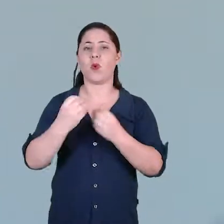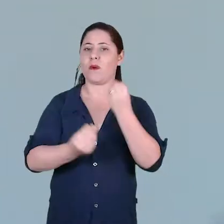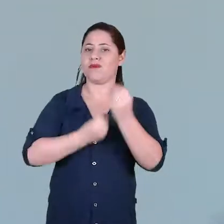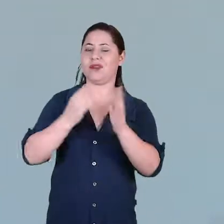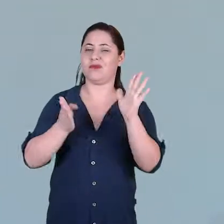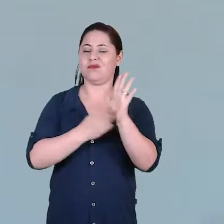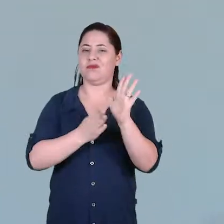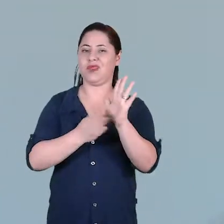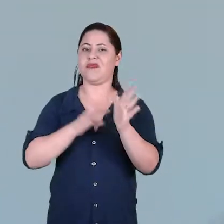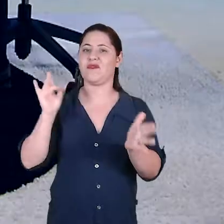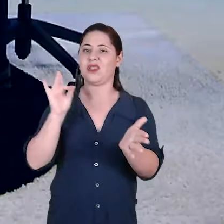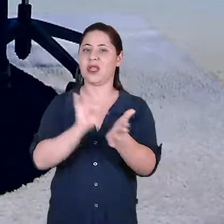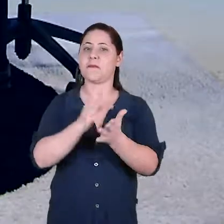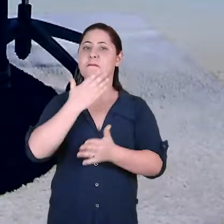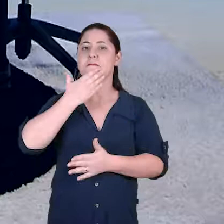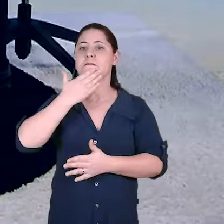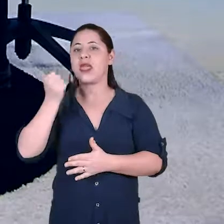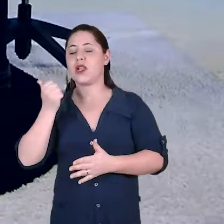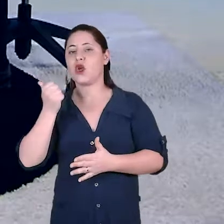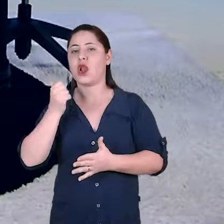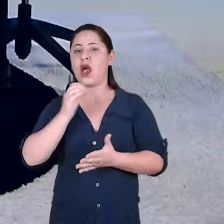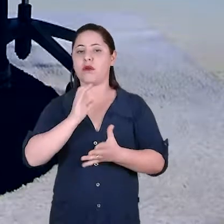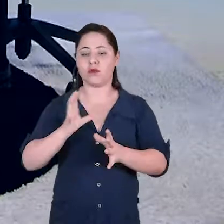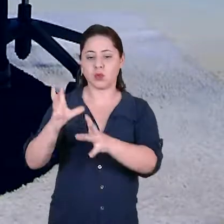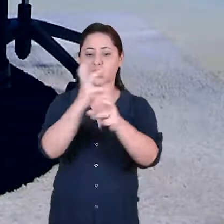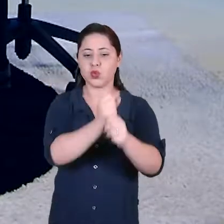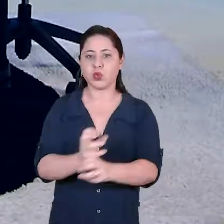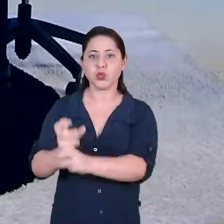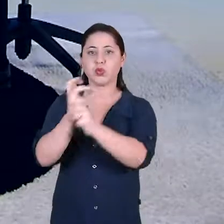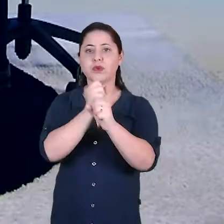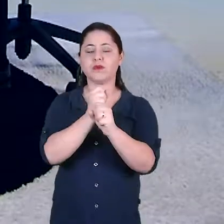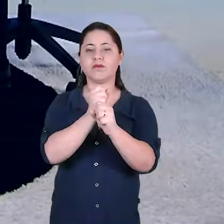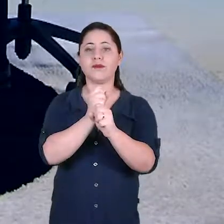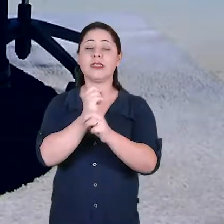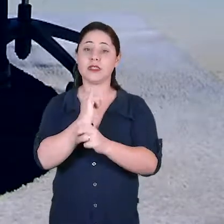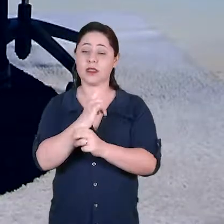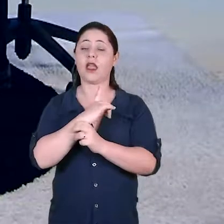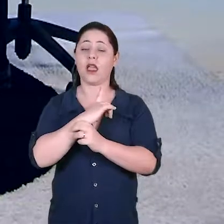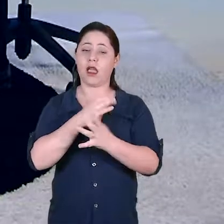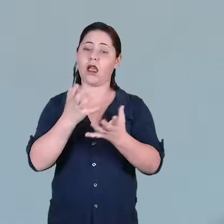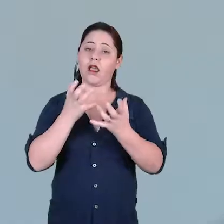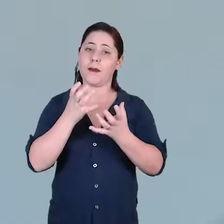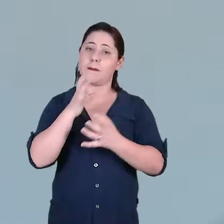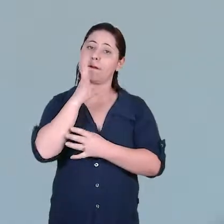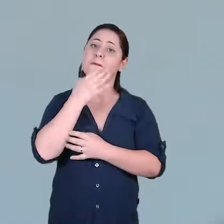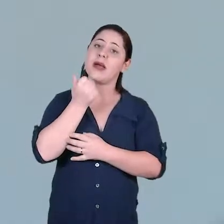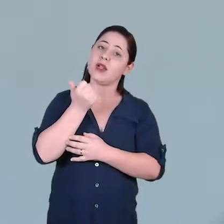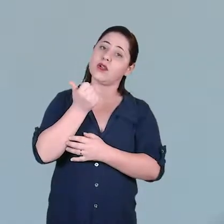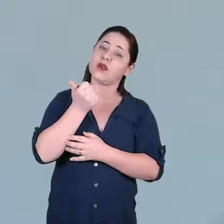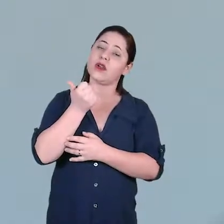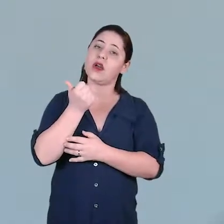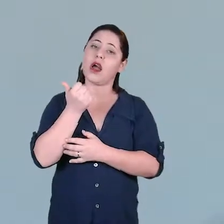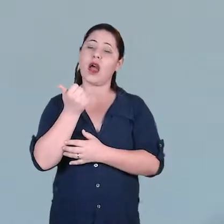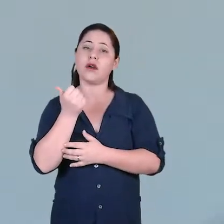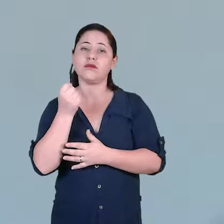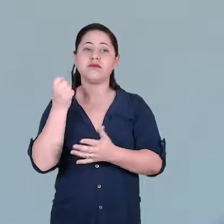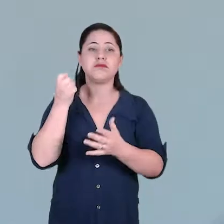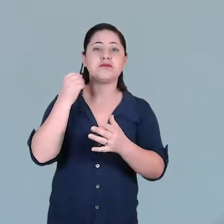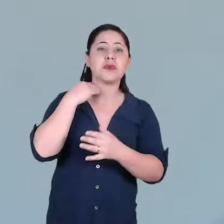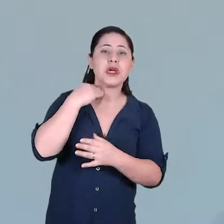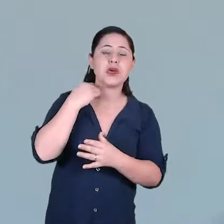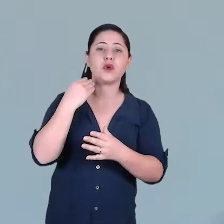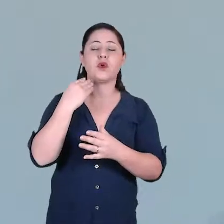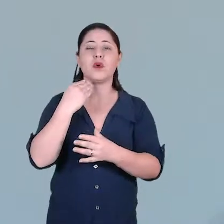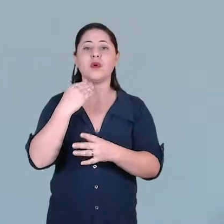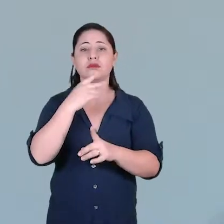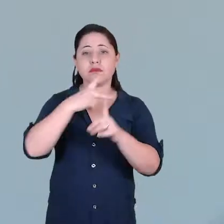viés real de melhorar a arrecadação também. Ou seja, se nós queremos melhorar os cofres da Previdência